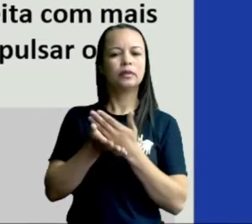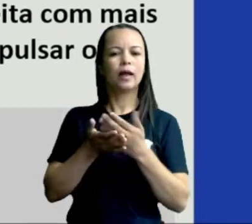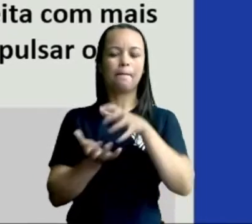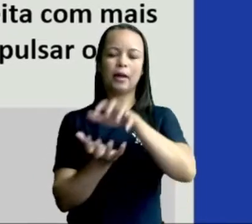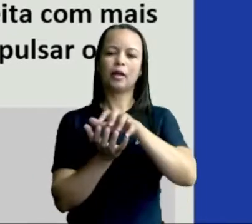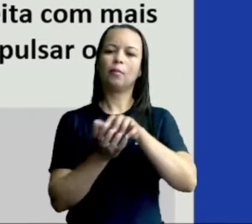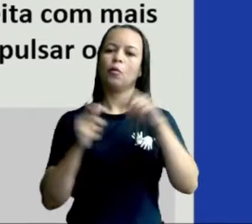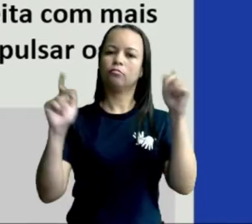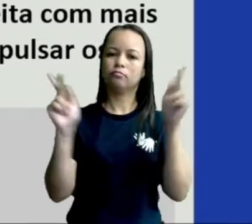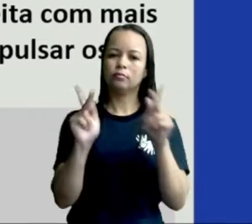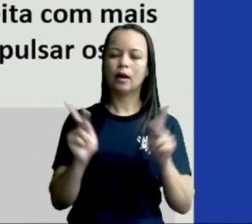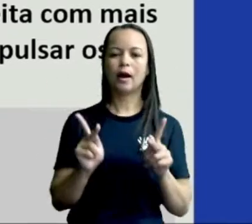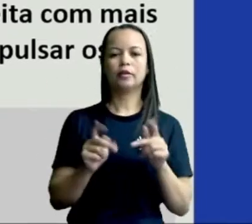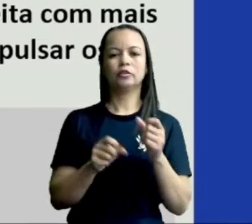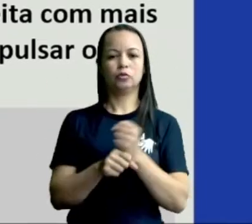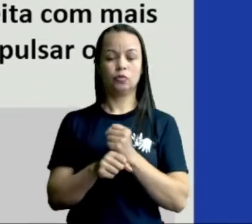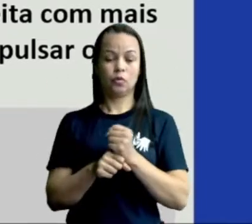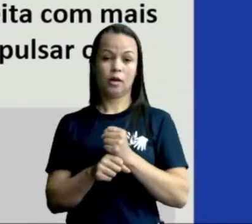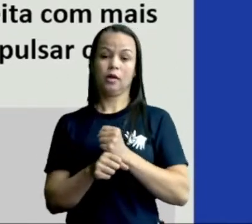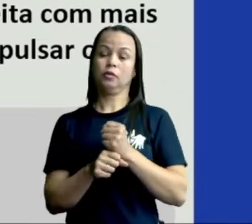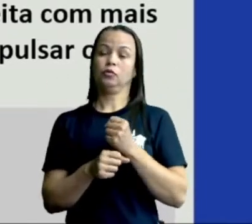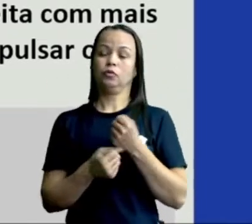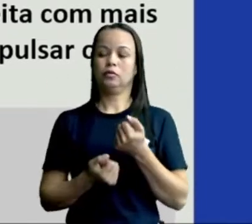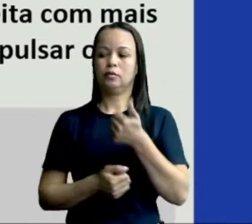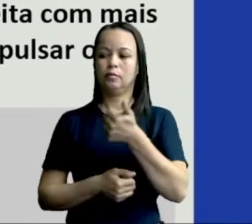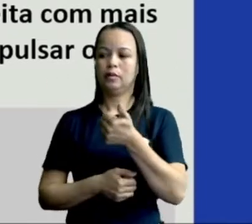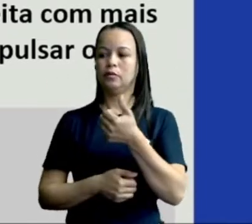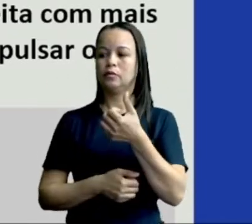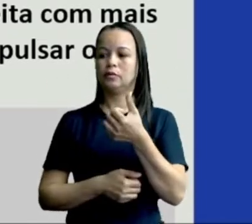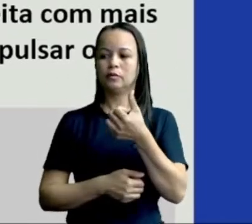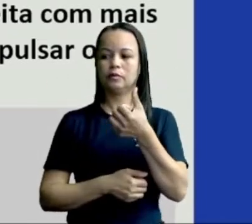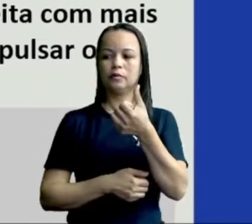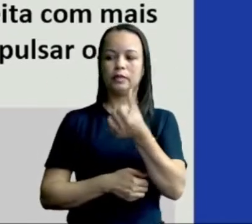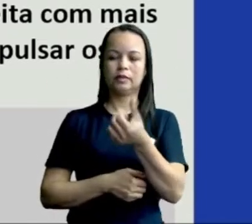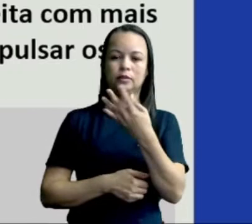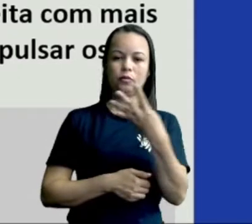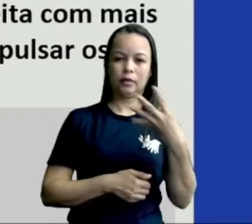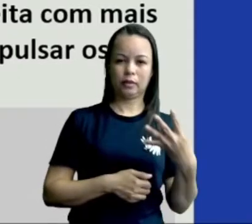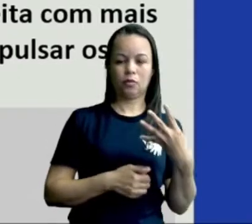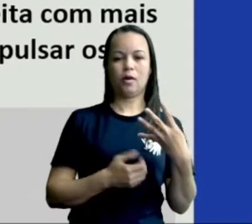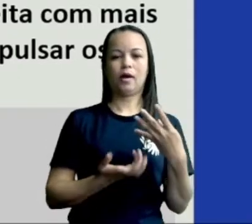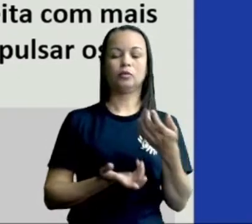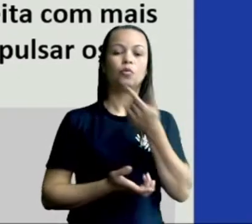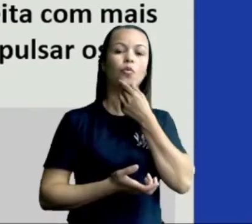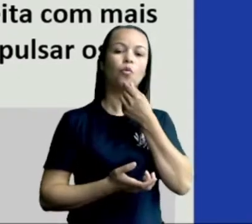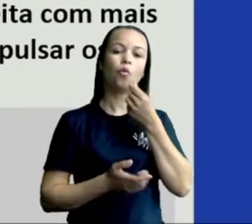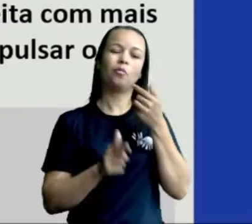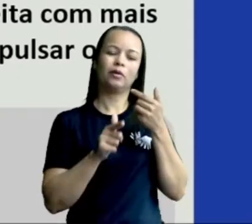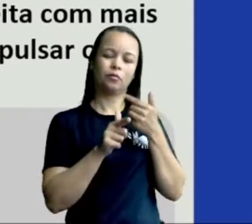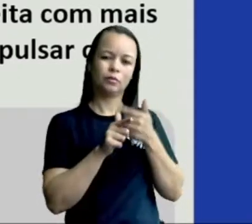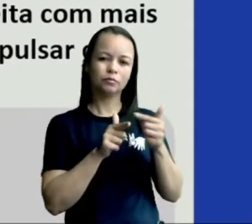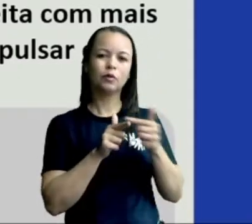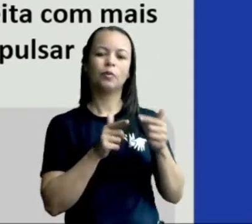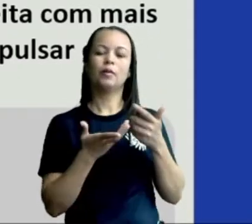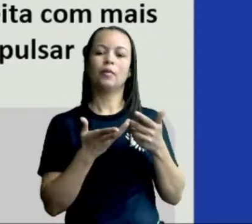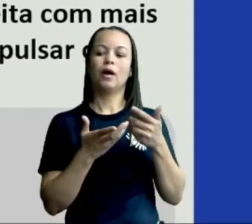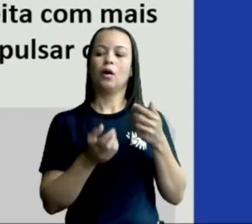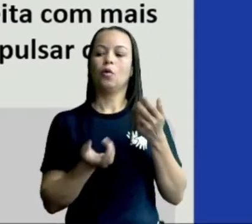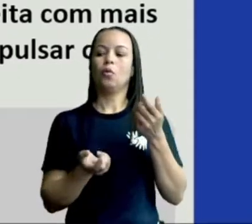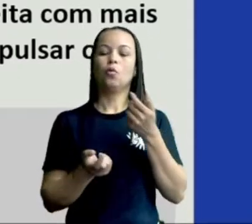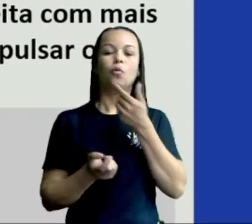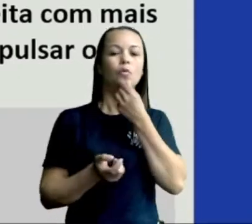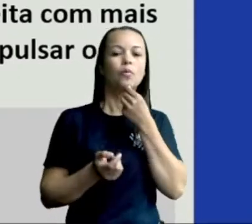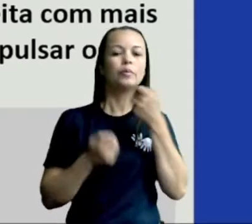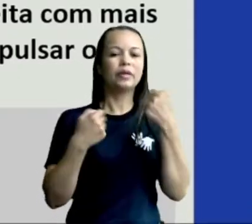Em 1644, aí é que veio, minha gente, o problema. Nassau foi obrigada a regressar à Holanda para resolver